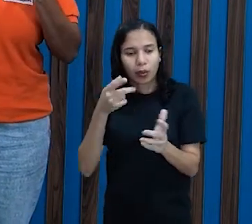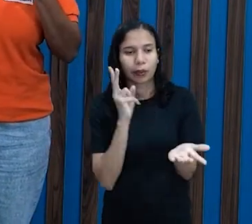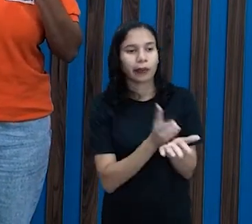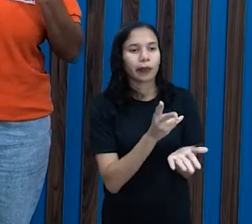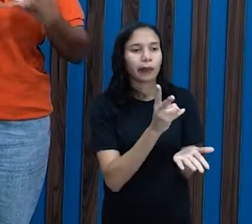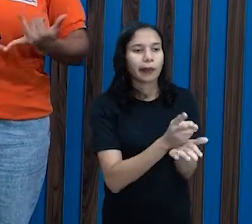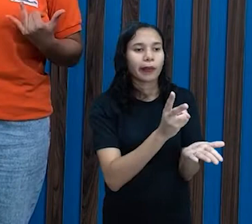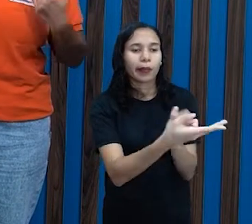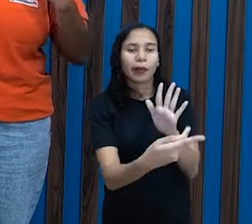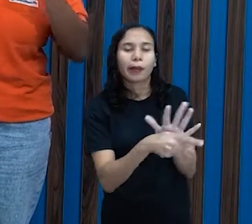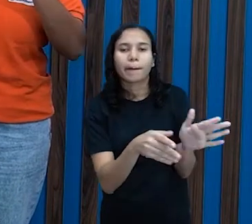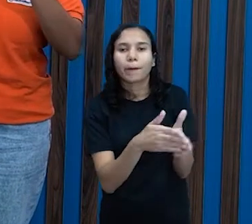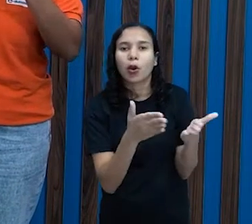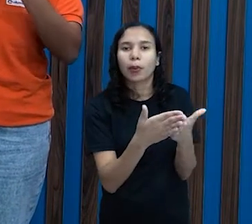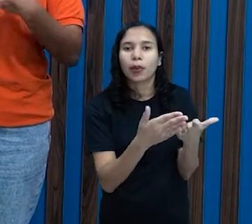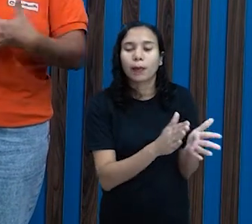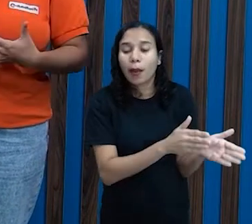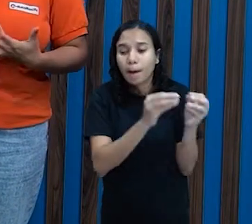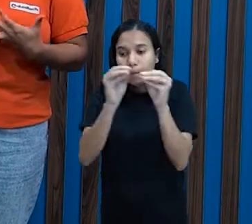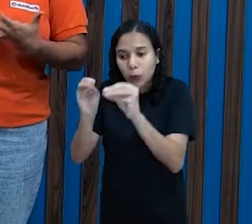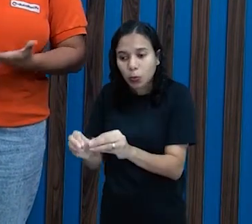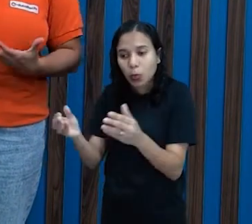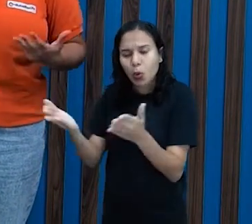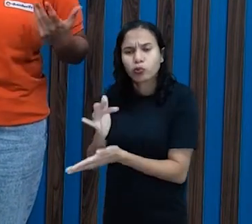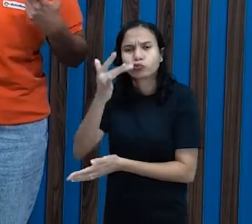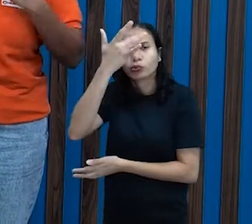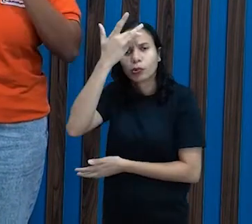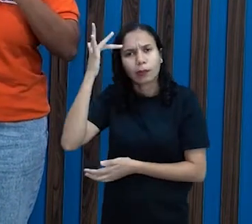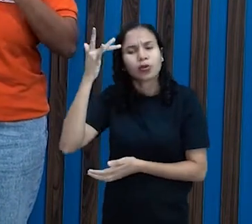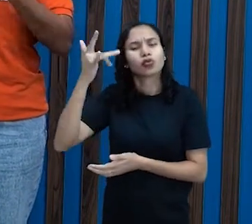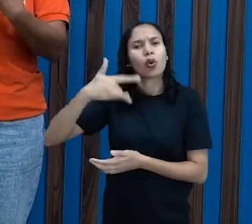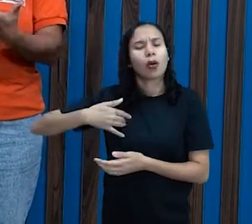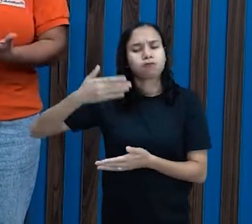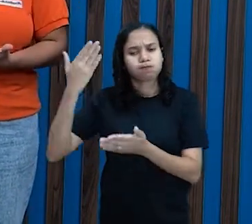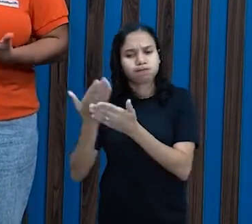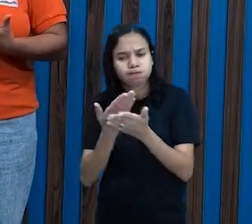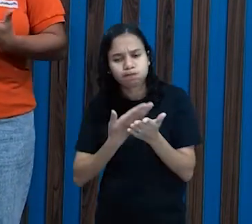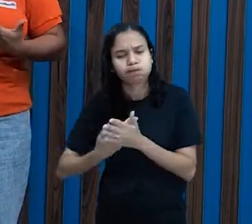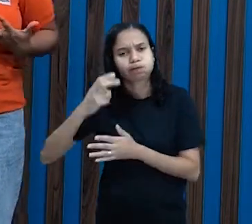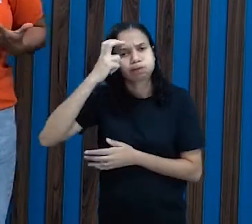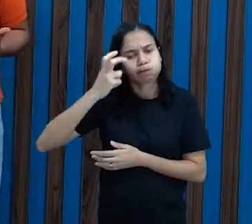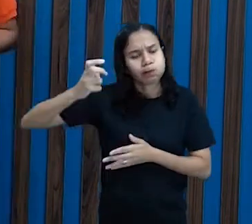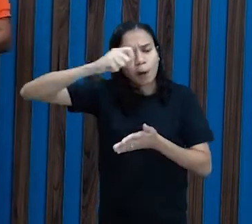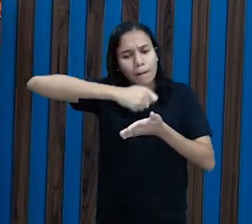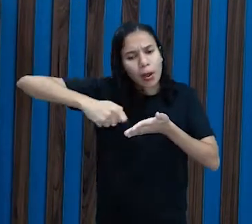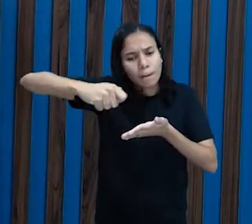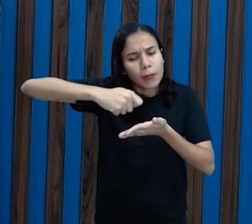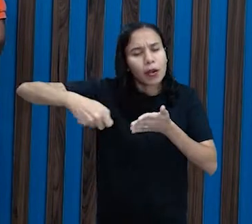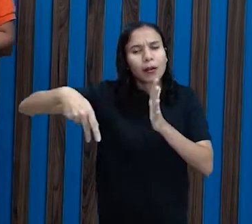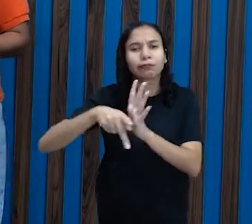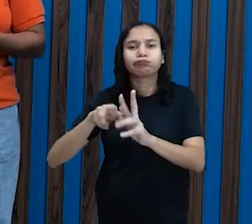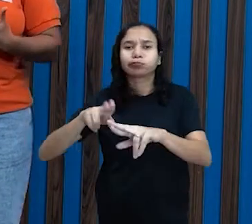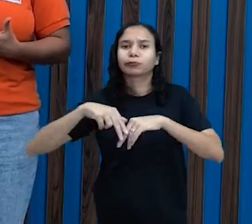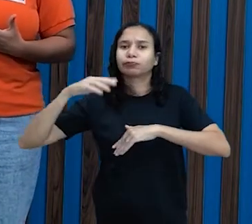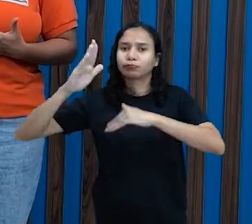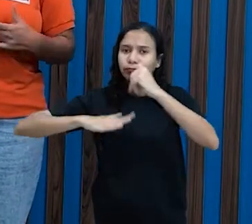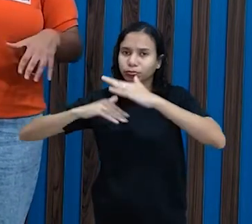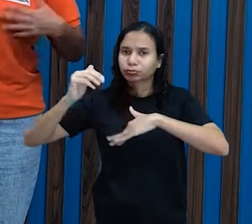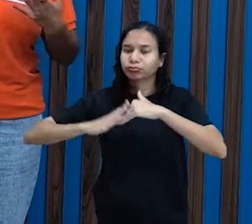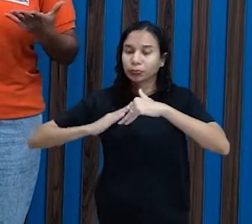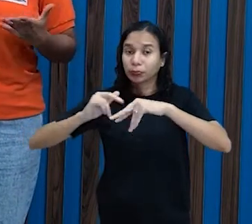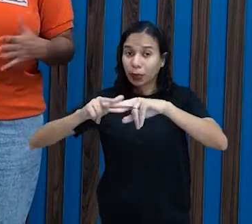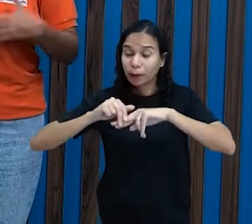uma intelectual, uma escritora, uma produtora acadêmica. Então, em tese,